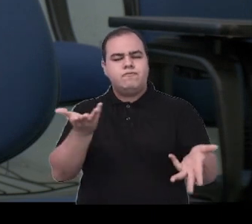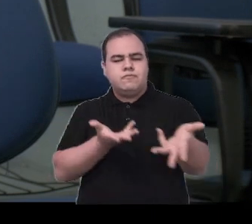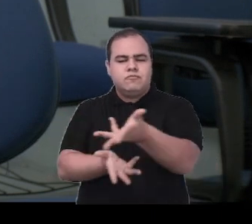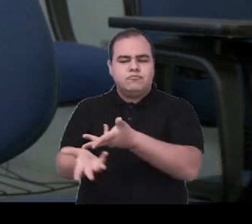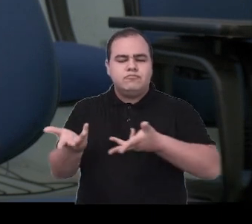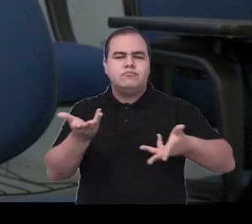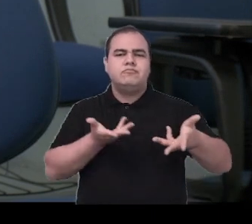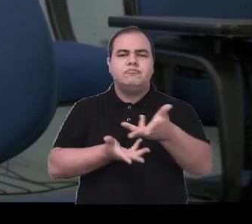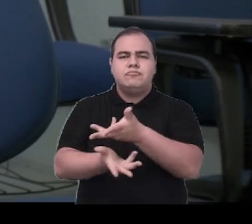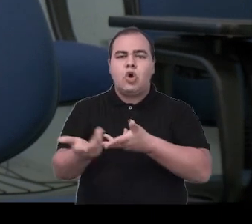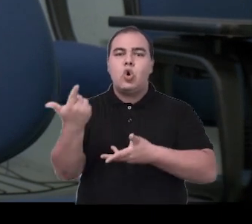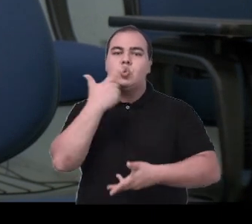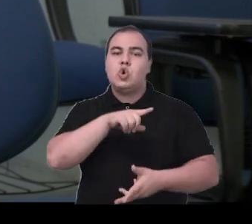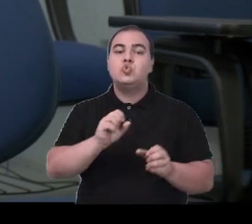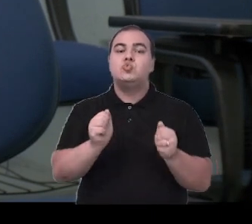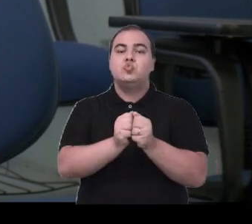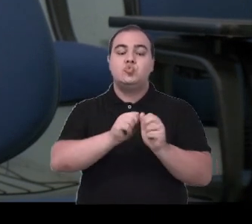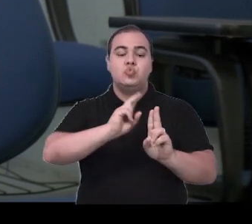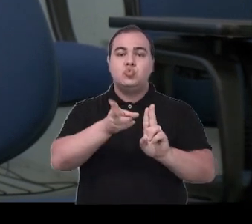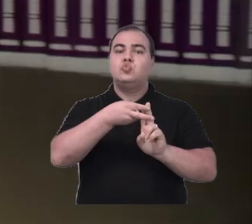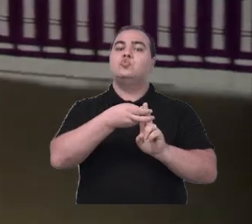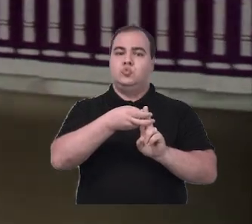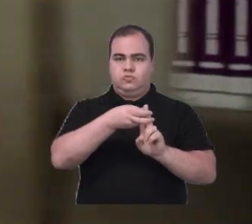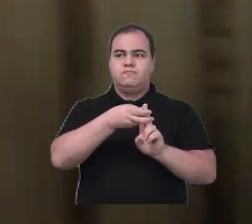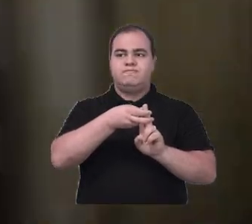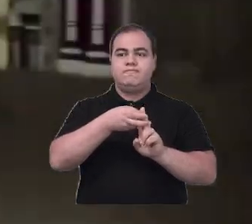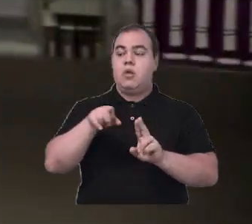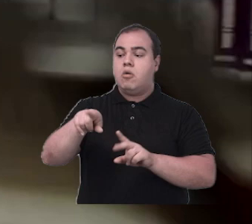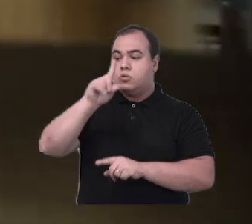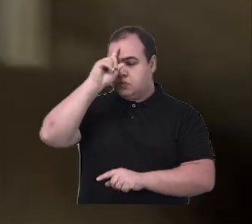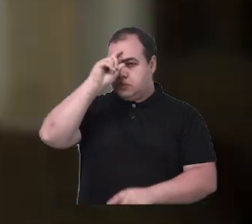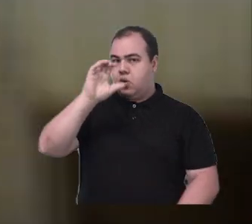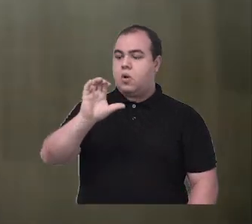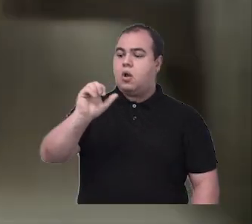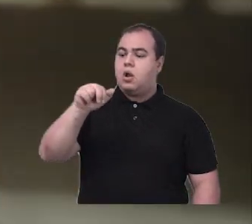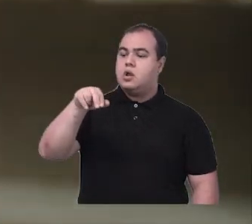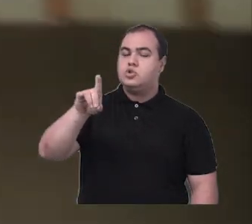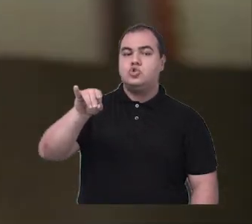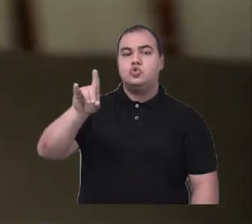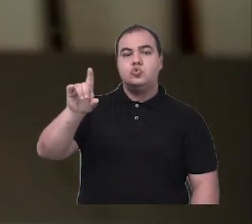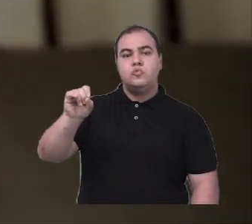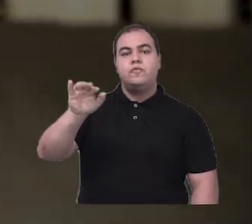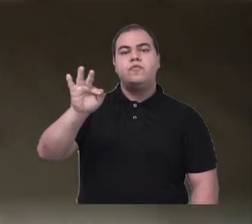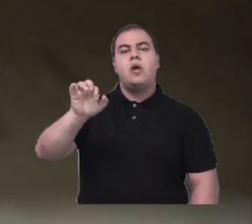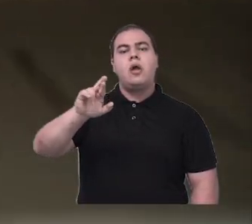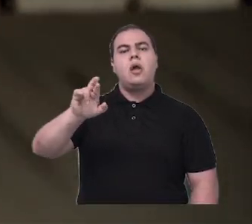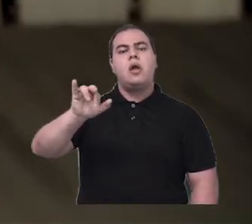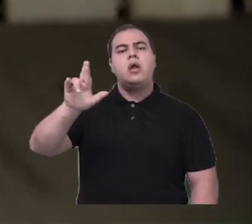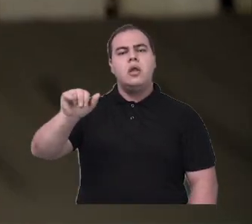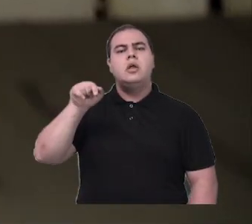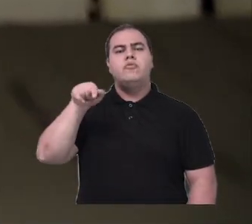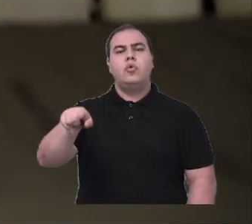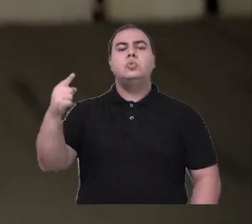muito articulada com a construção do Sistema Único de Saúde. O Cândido Ferreira ele foi um dos